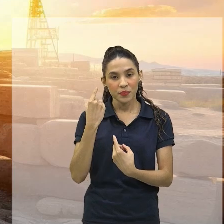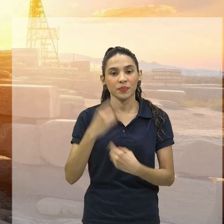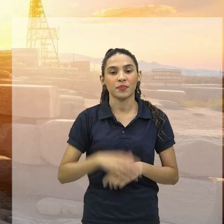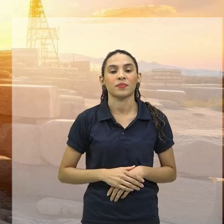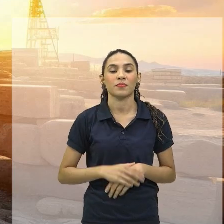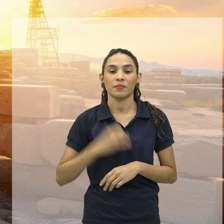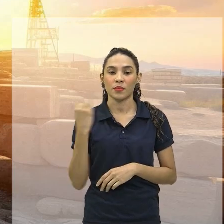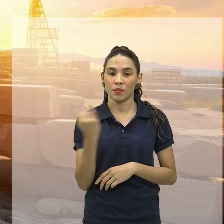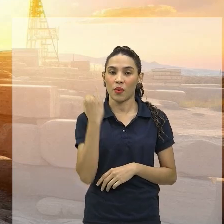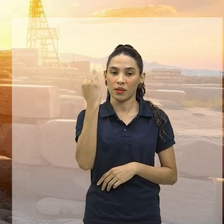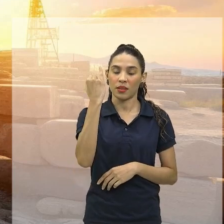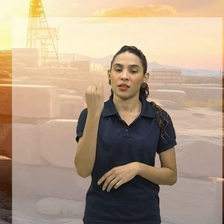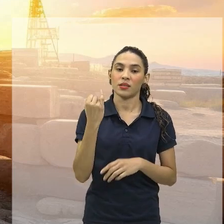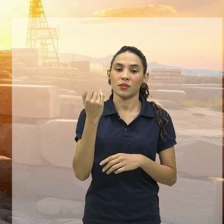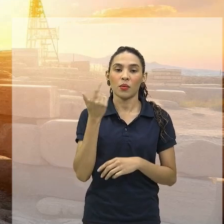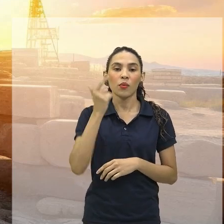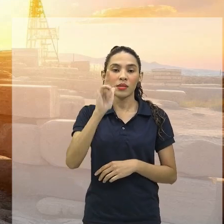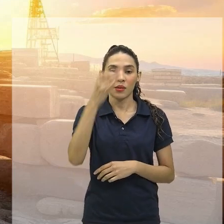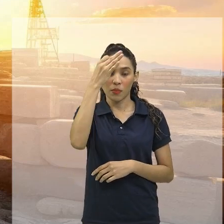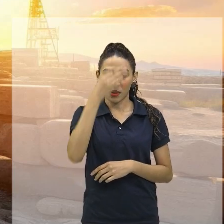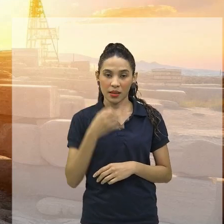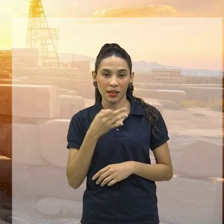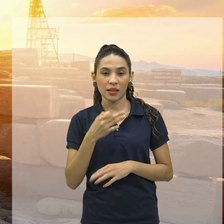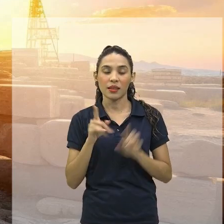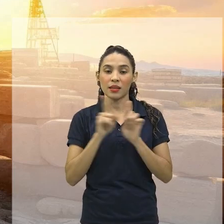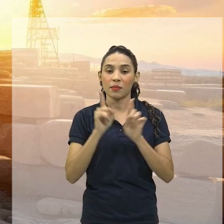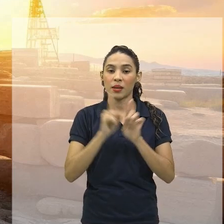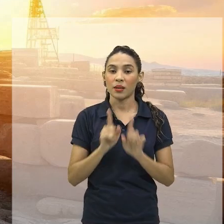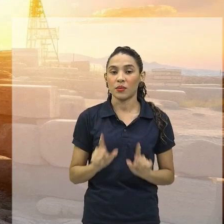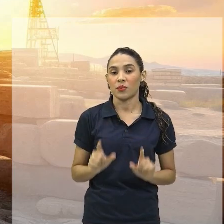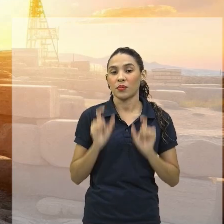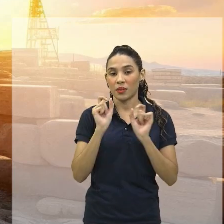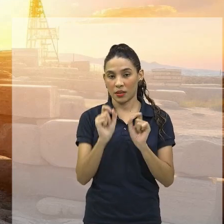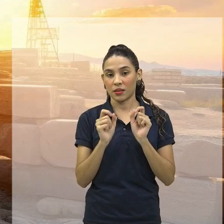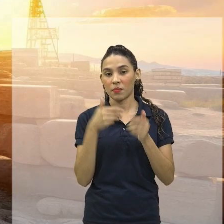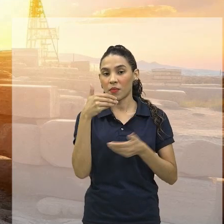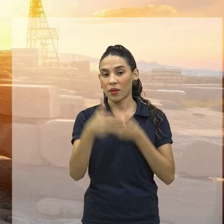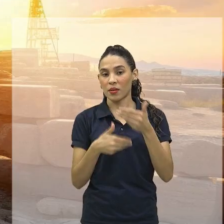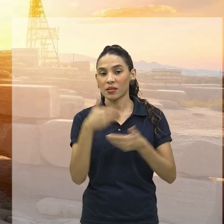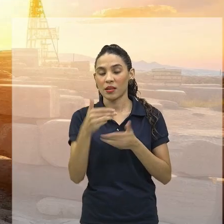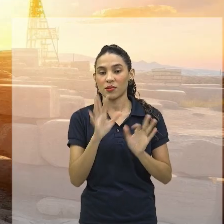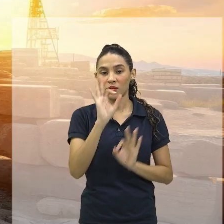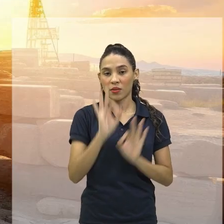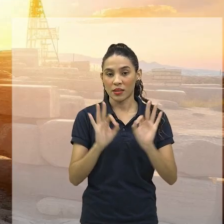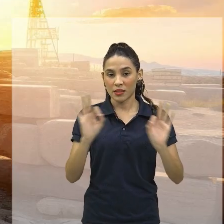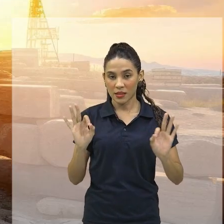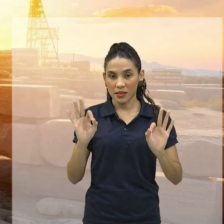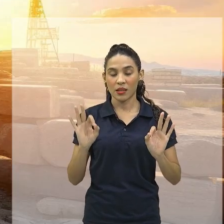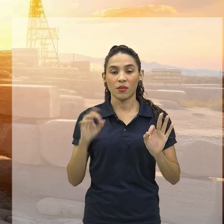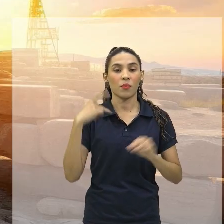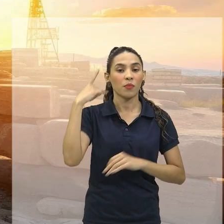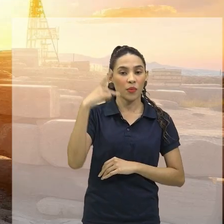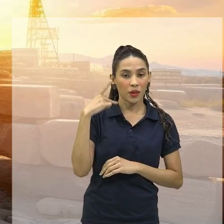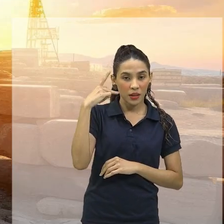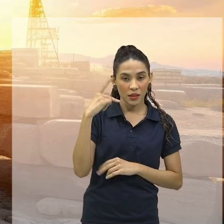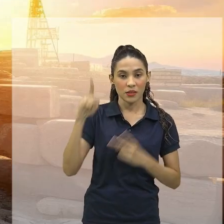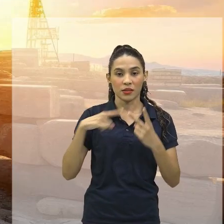muito importantes para compreendermos justamente esse processo de organização